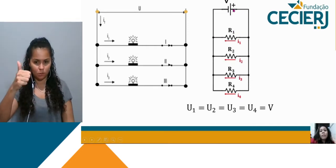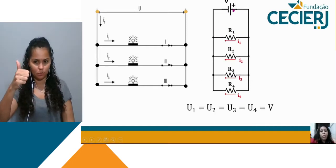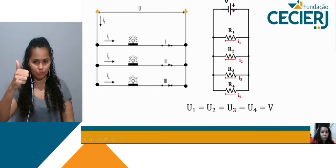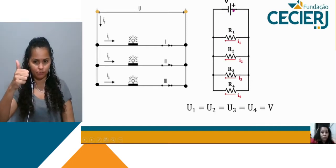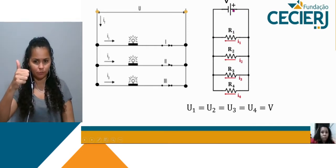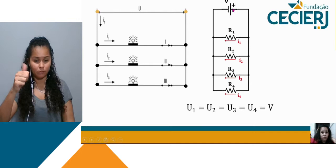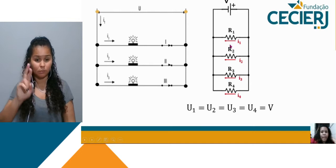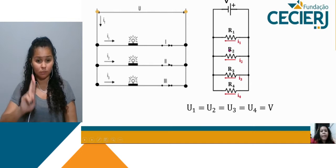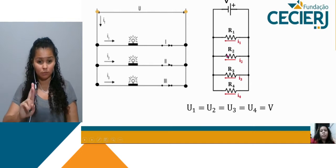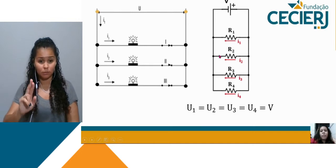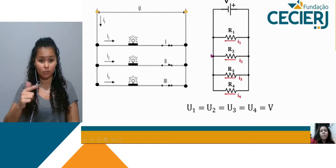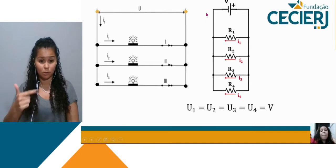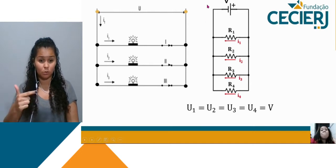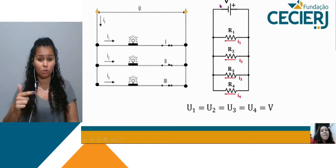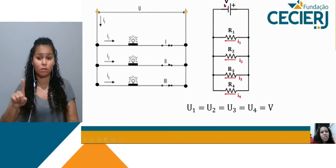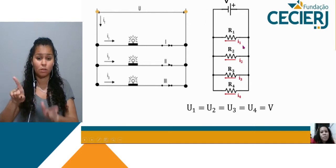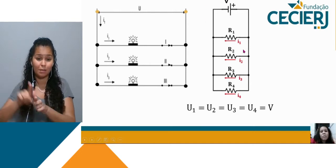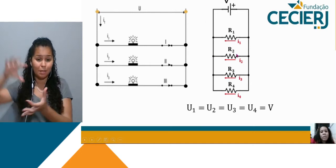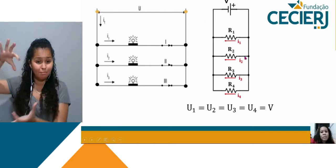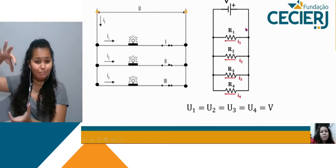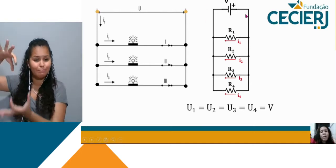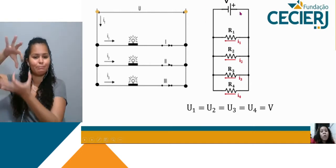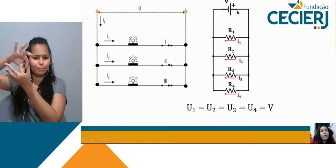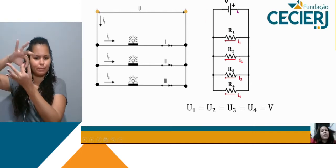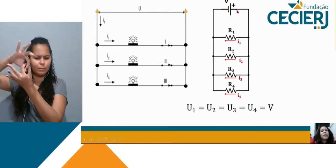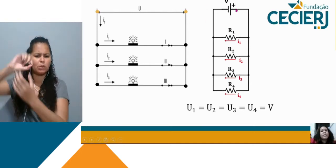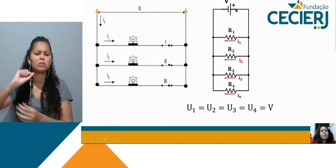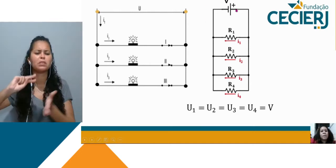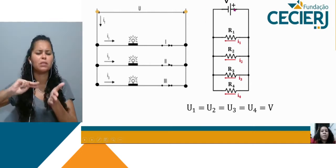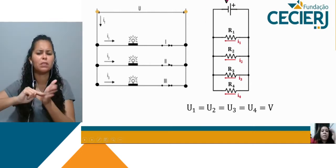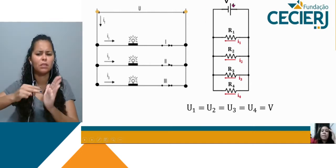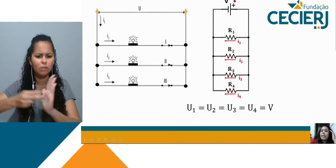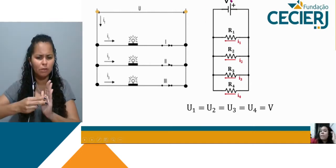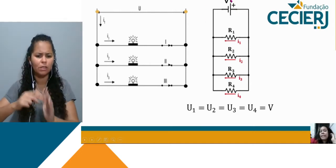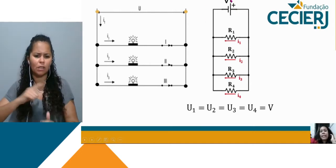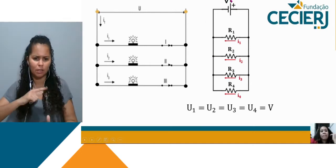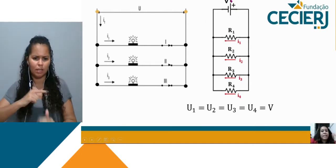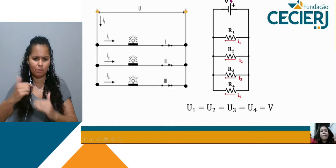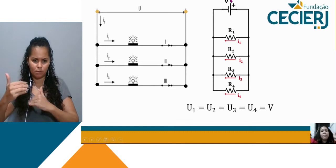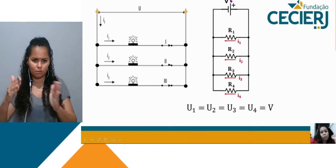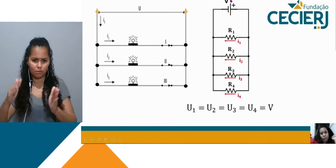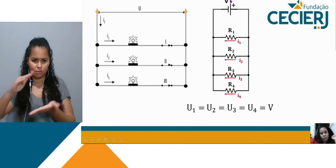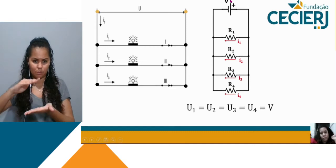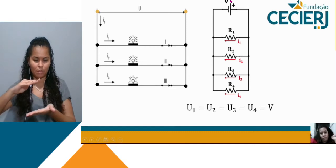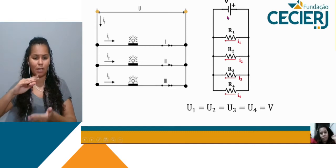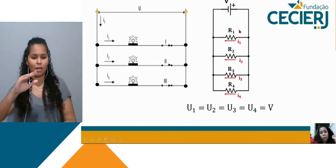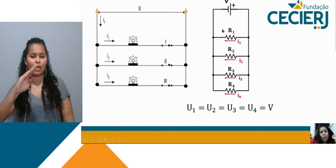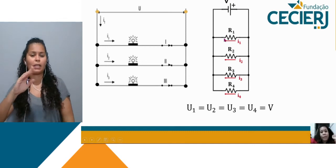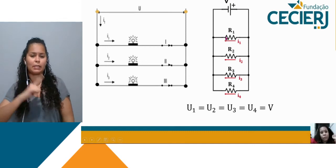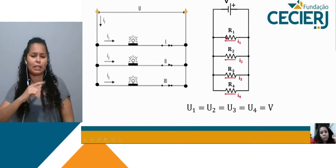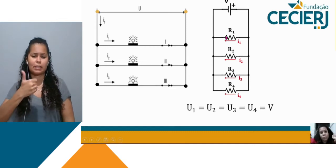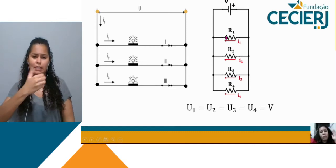este terminal. R2, a mesma coisa. O que isso quer dizer para mim? Se a minha bateria aqui vale 100 volts,